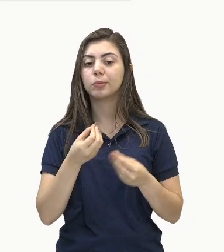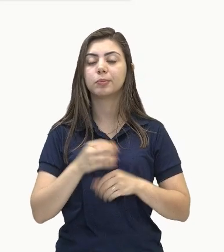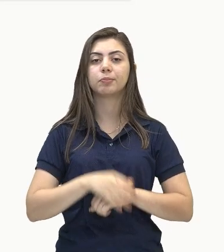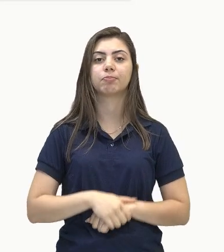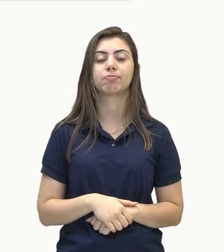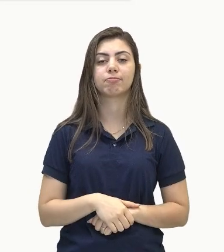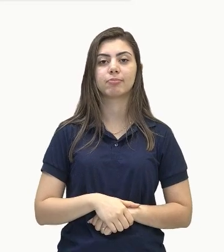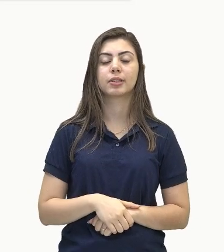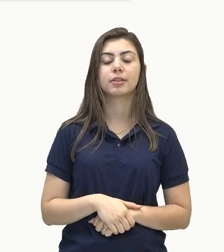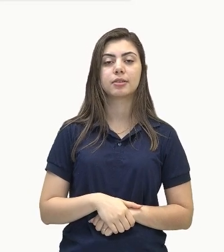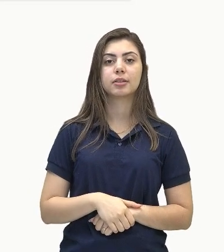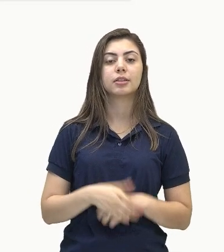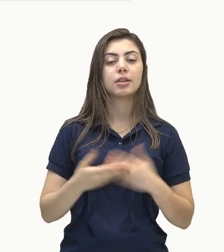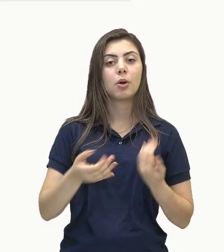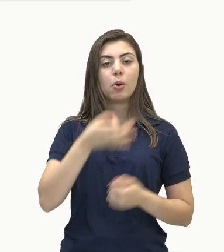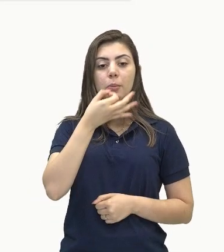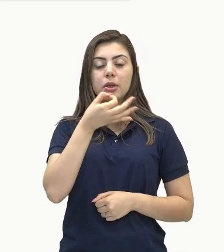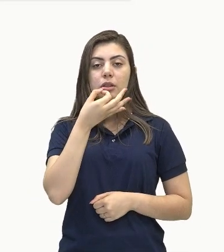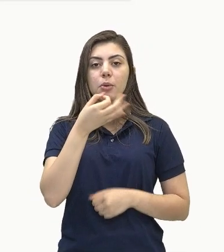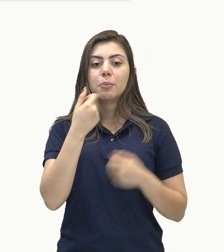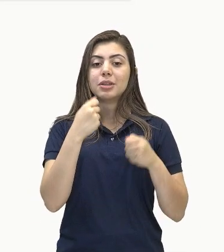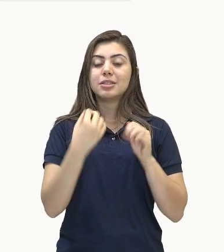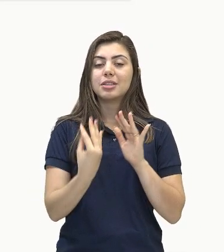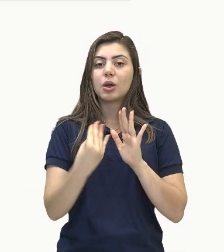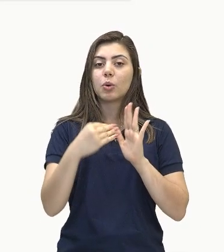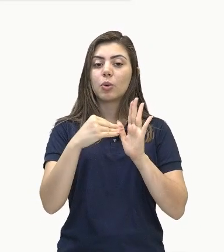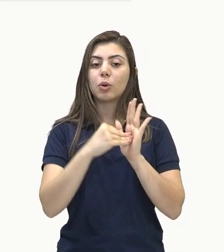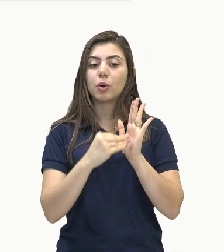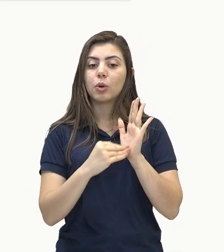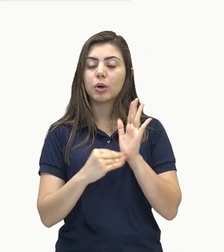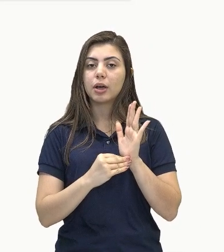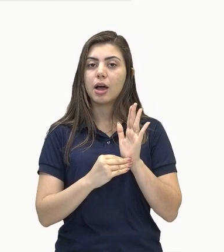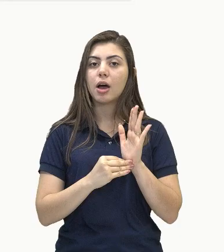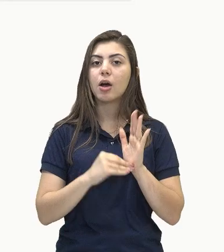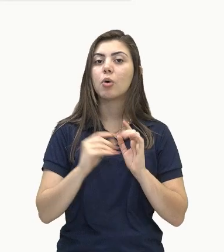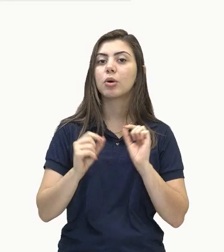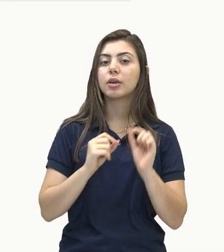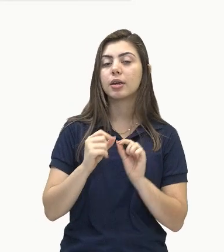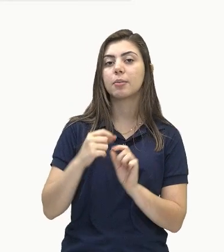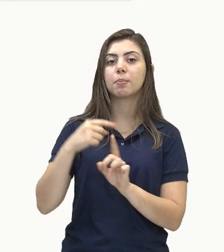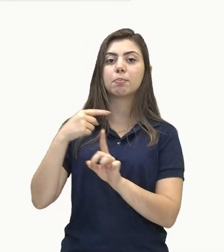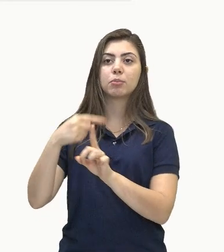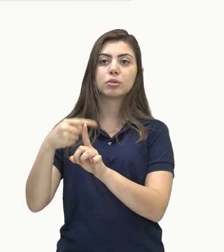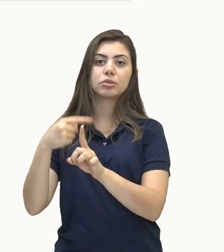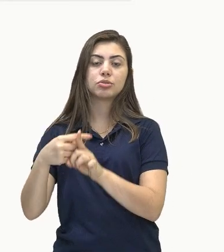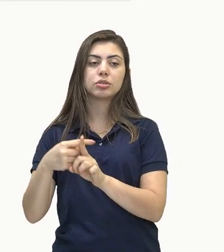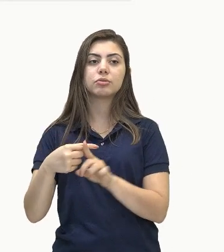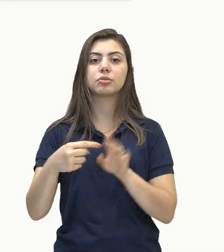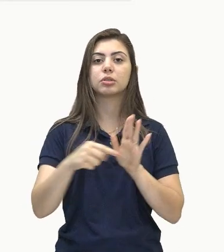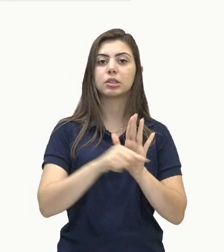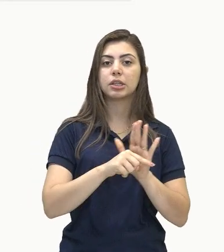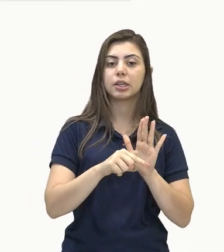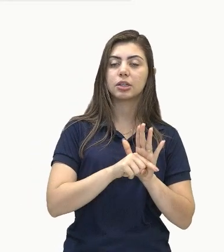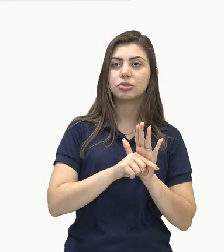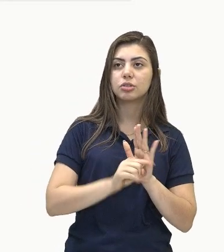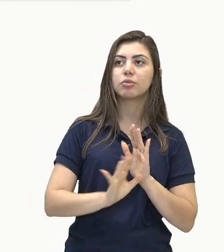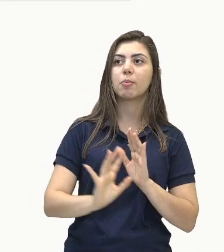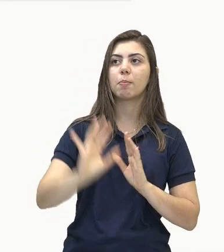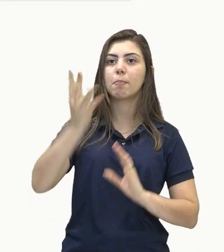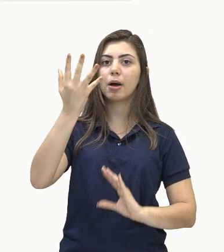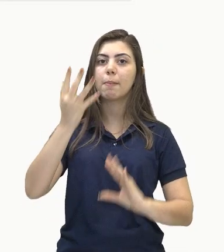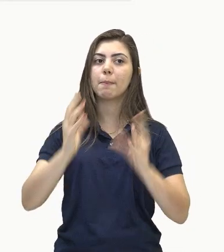é necessário conter a descrição dos principais aspectos da obra resenhada